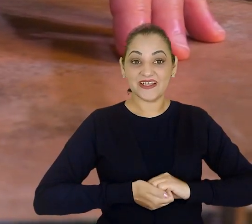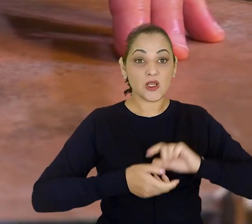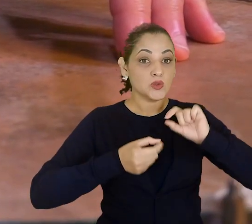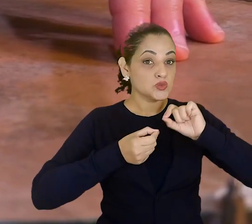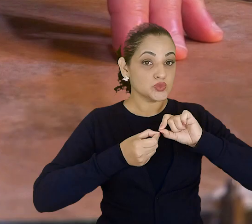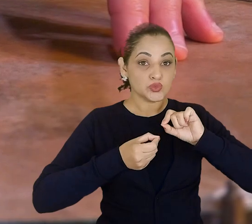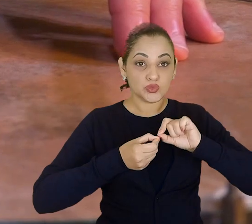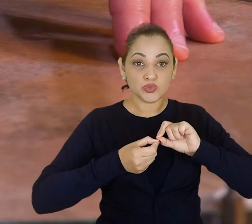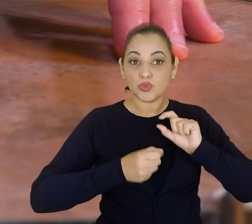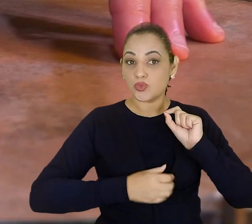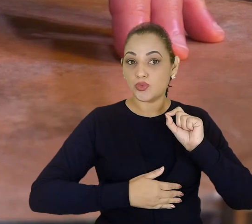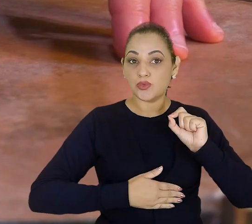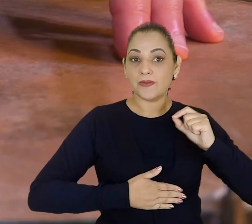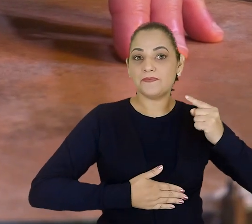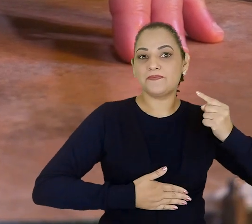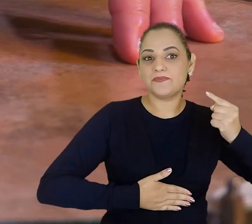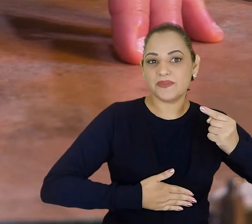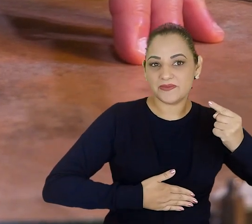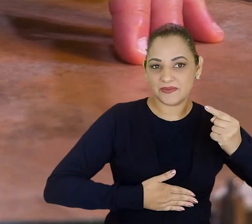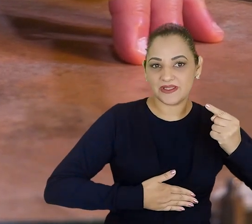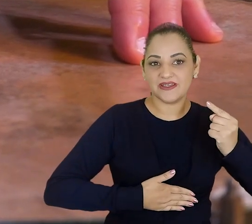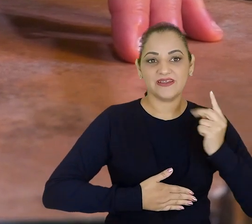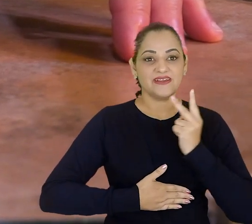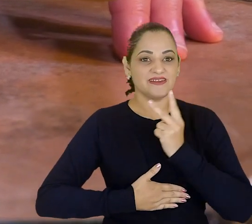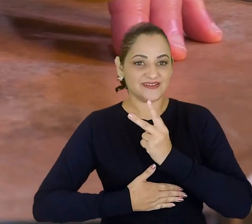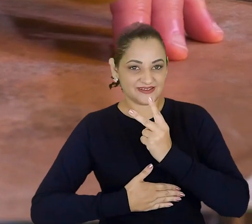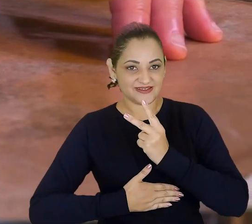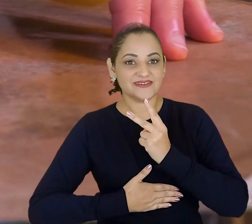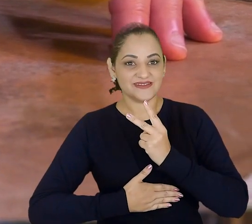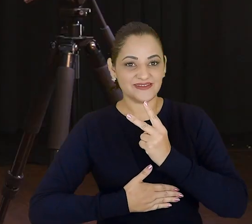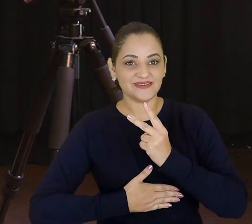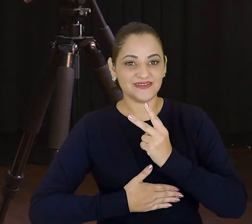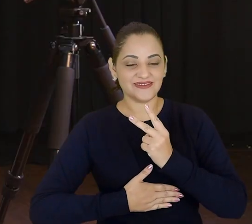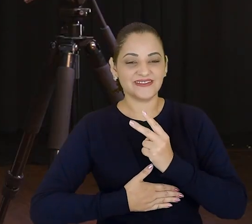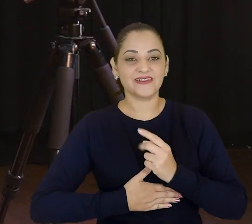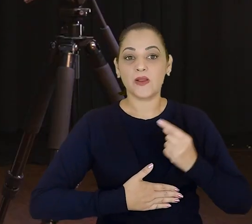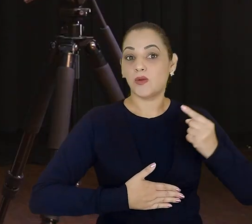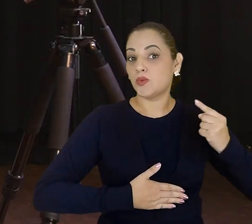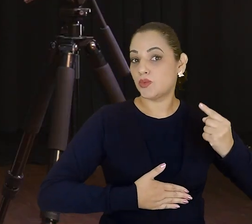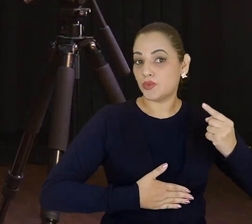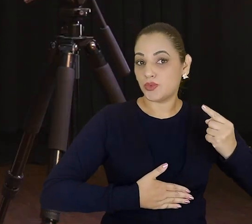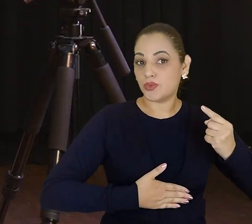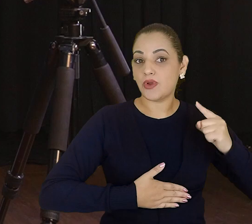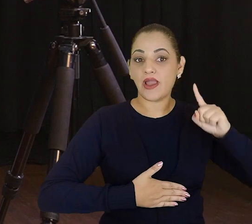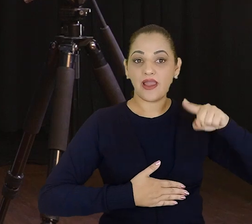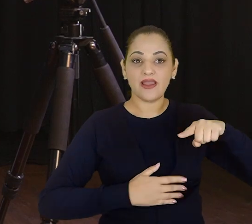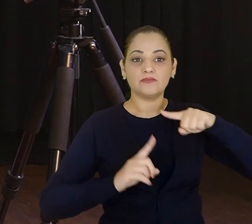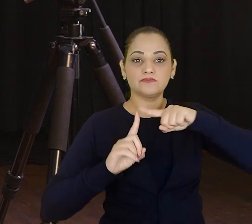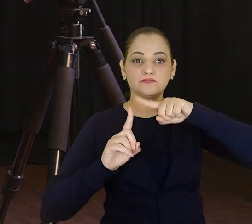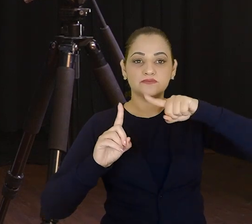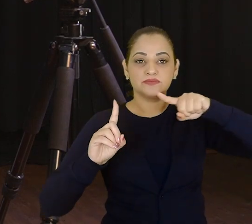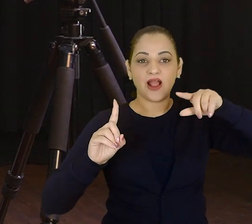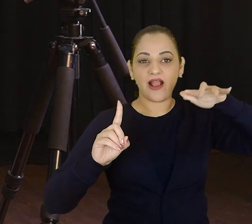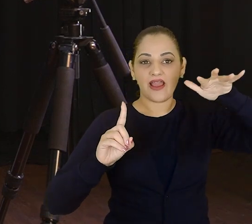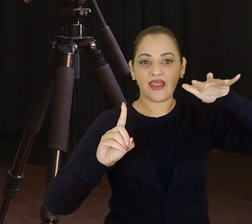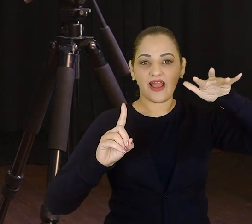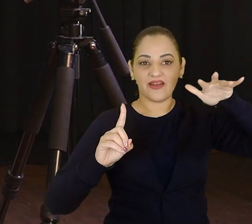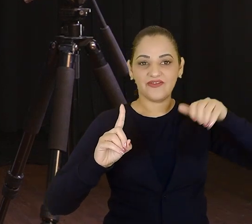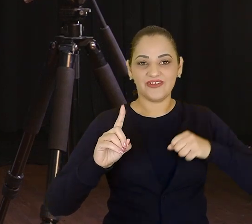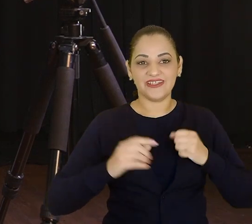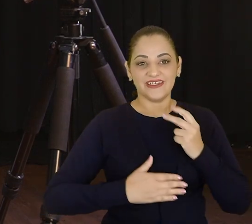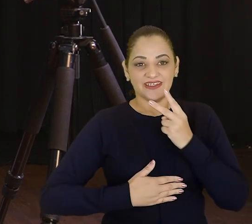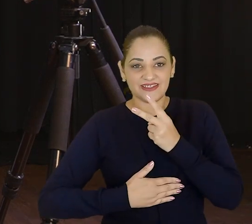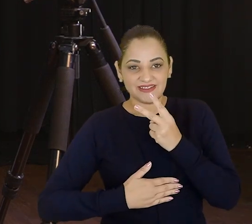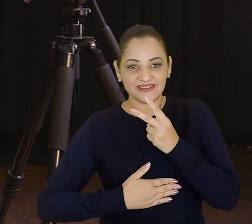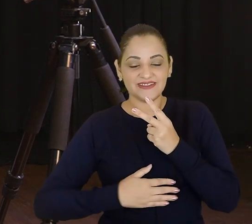Aqui no caso eu estou fazendo o surdo de primeira e de segunda, né? O de primeira é esse mais grave e o de segunda é